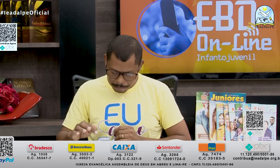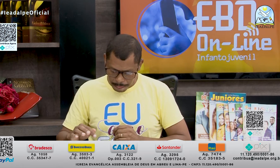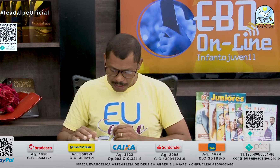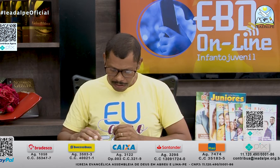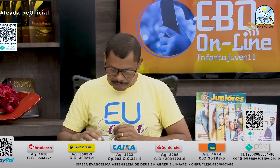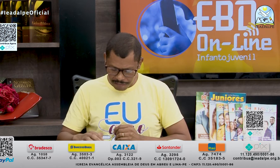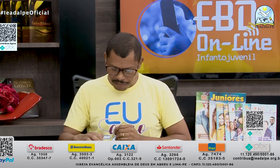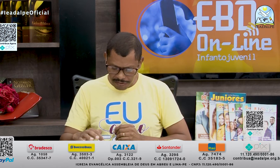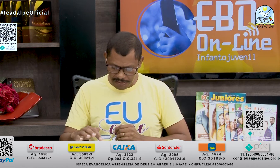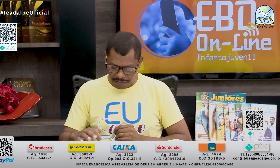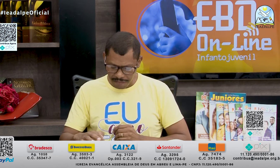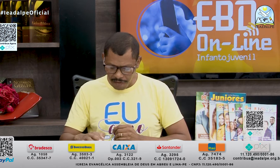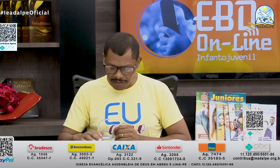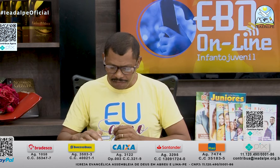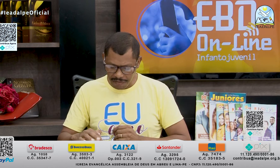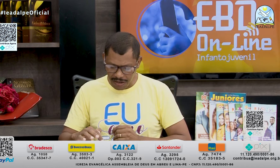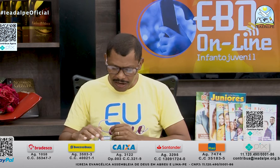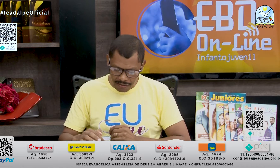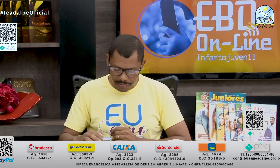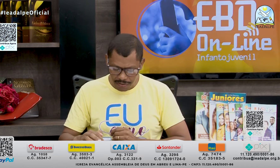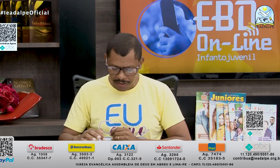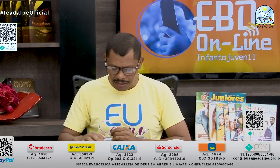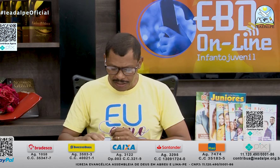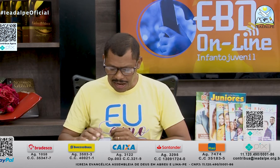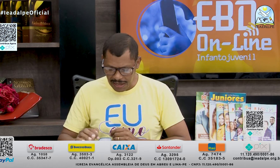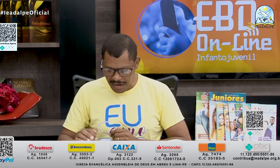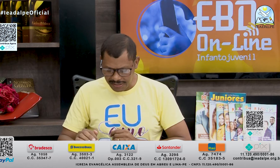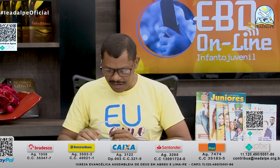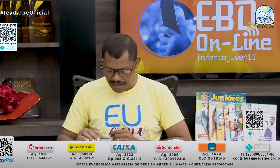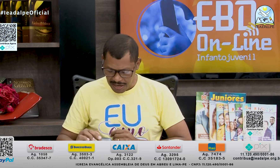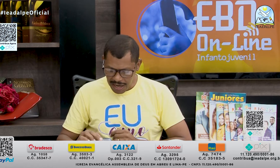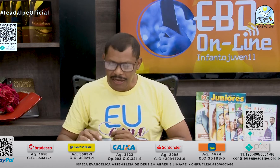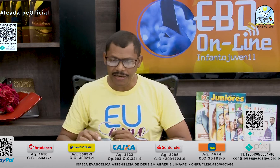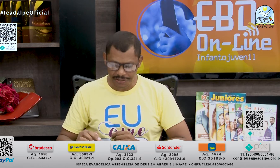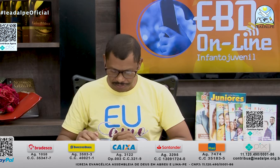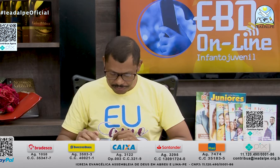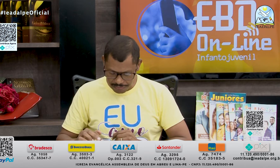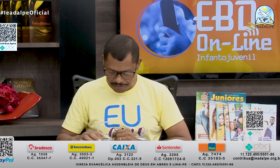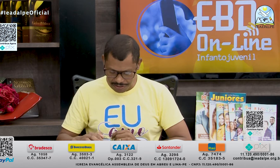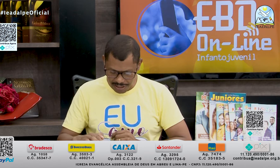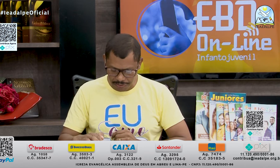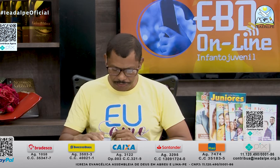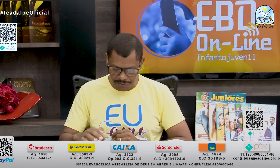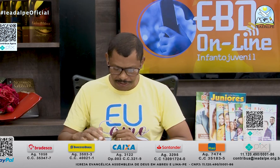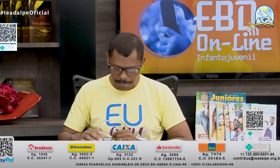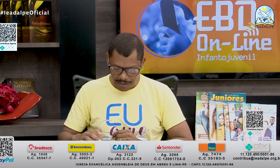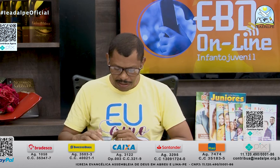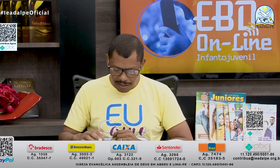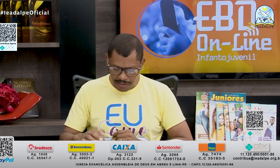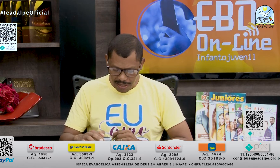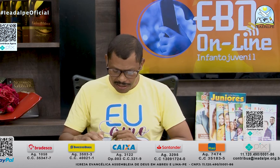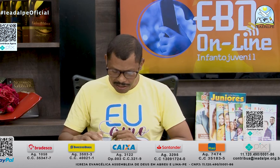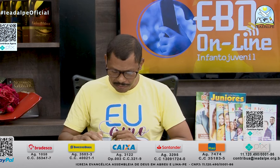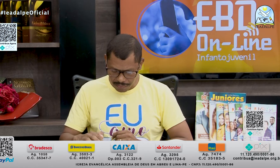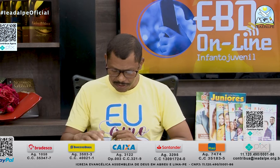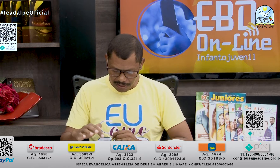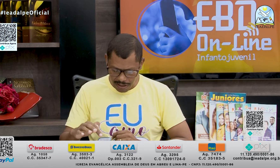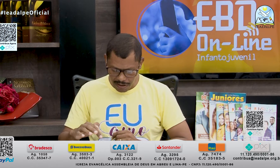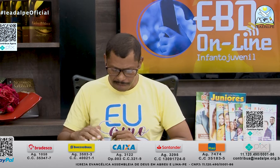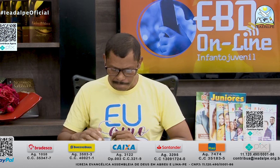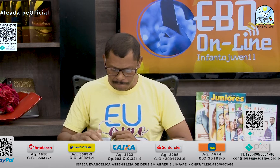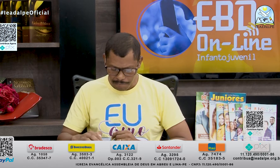ajudando Voice forte ficando na graça em Cristo Jesus e